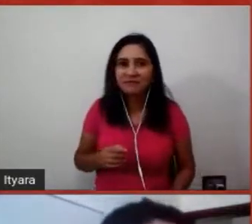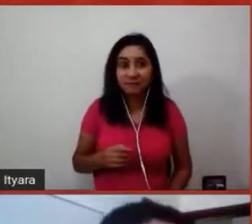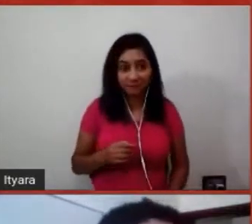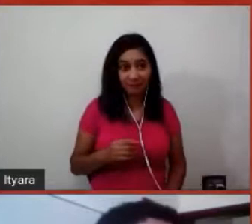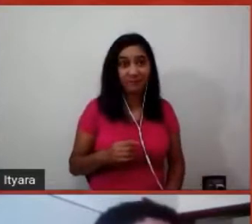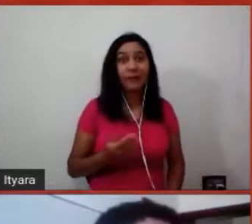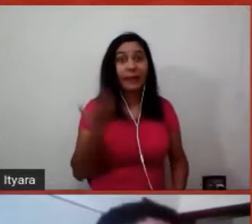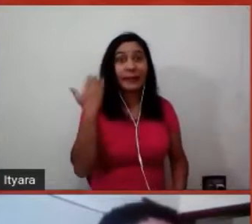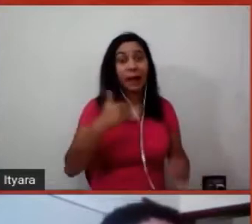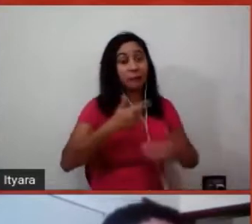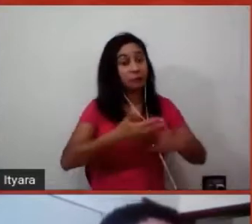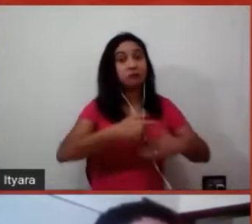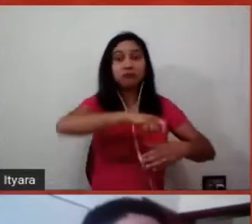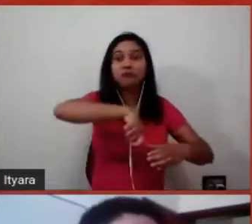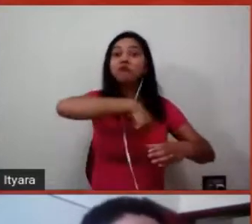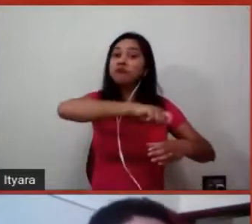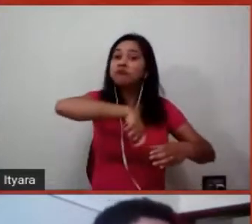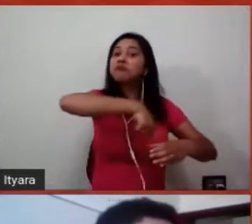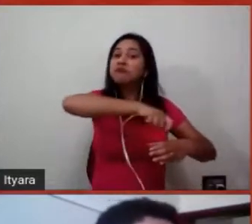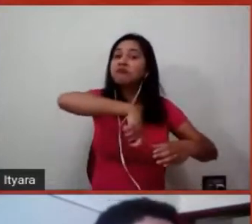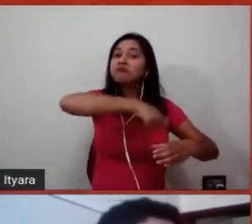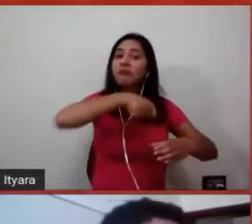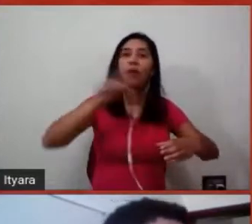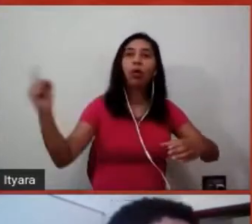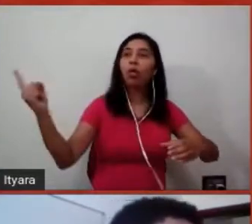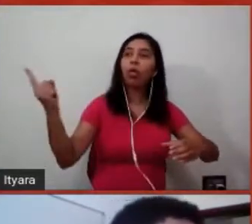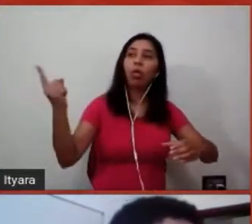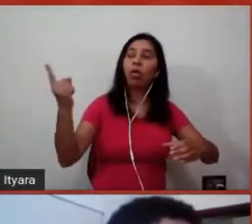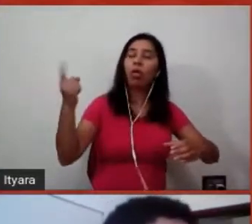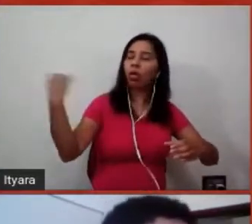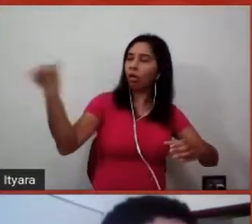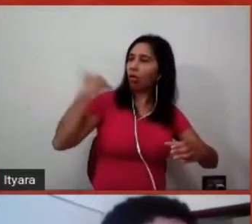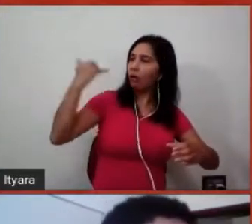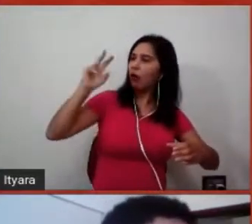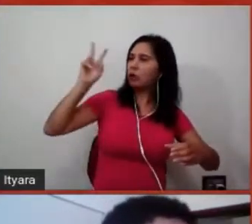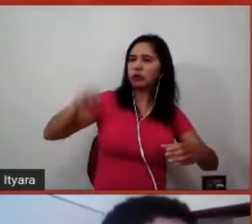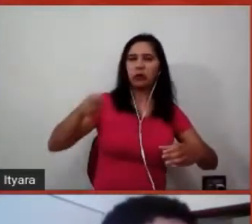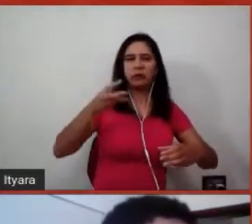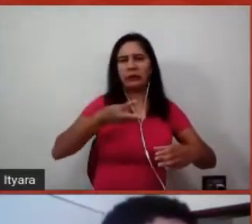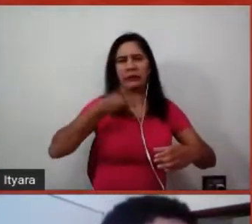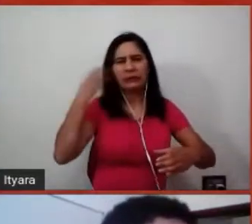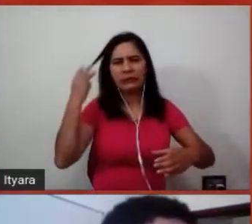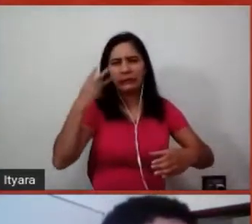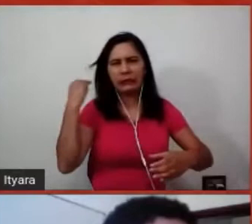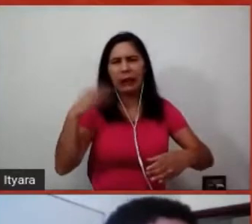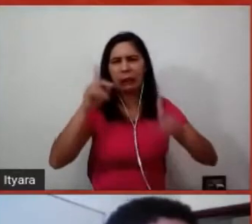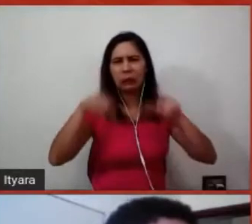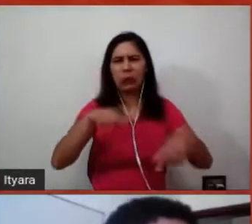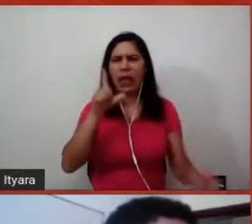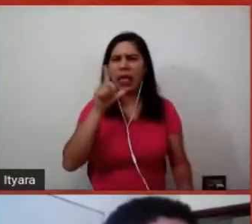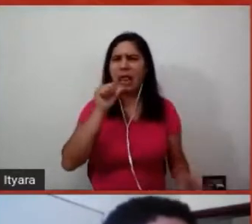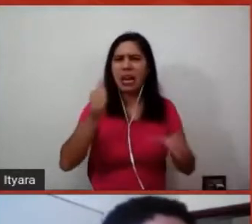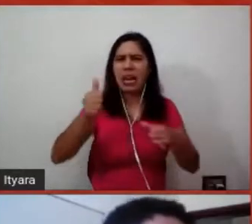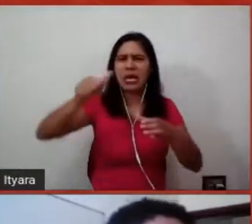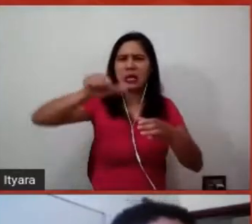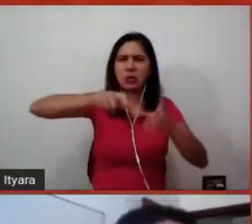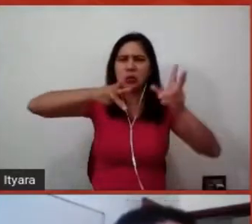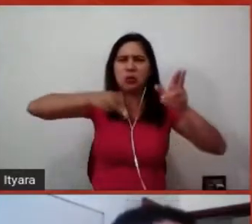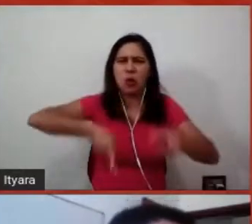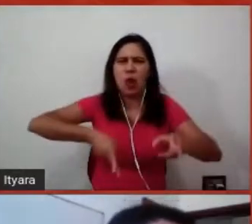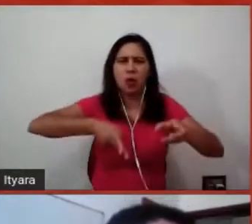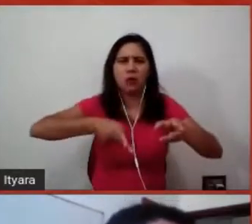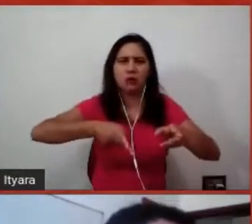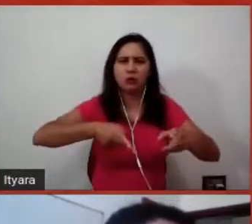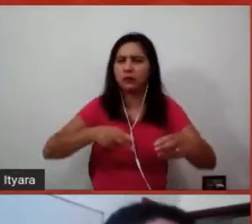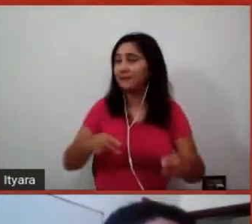Tava tudo indo bem, até você vir com essa história de que gatos são líquidos.